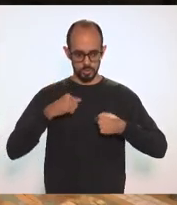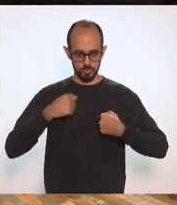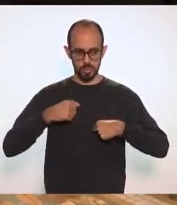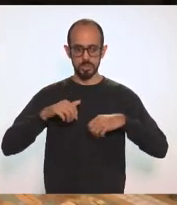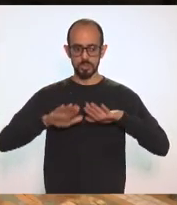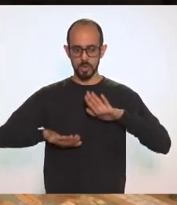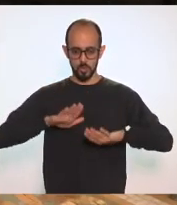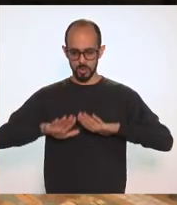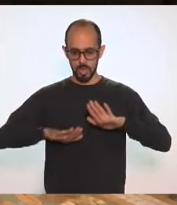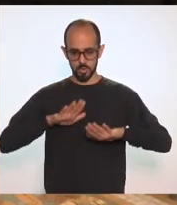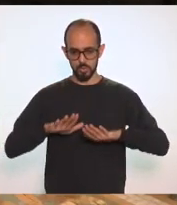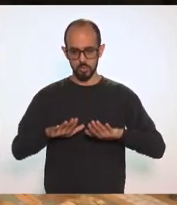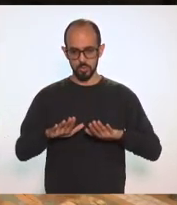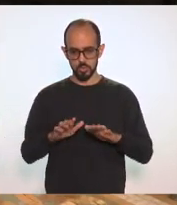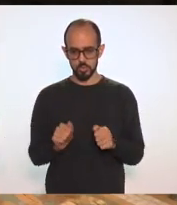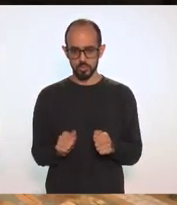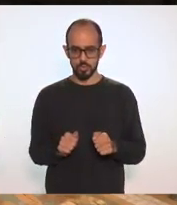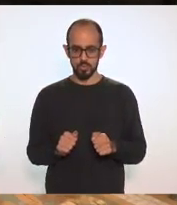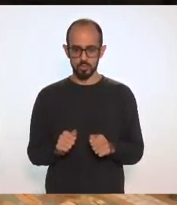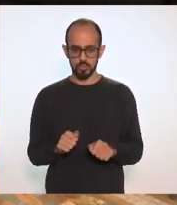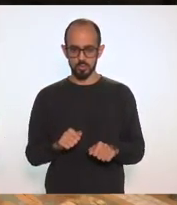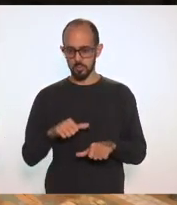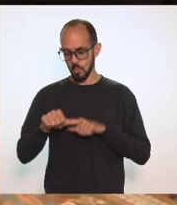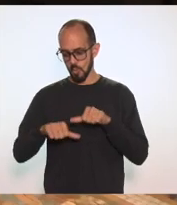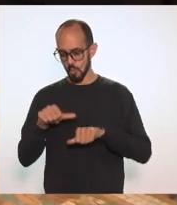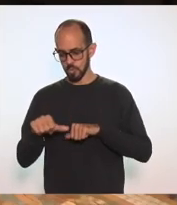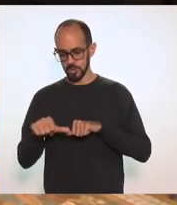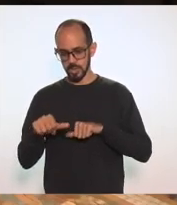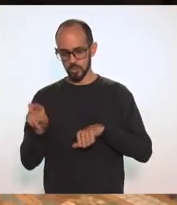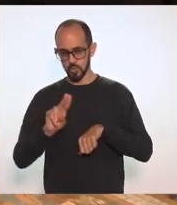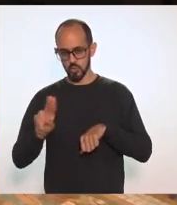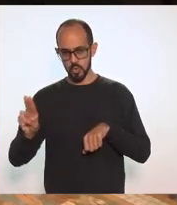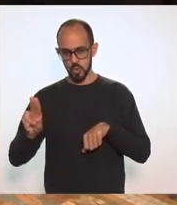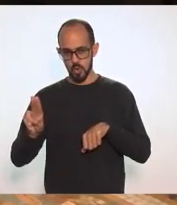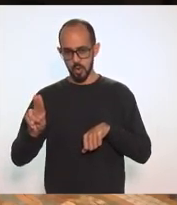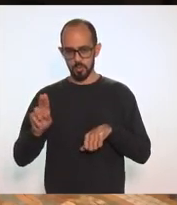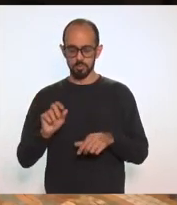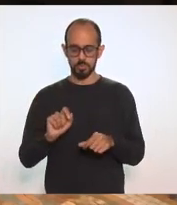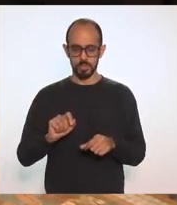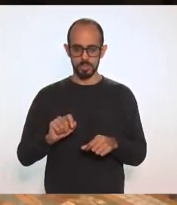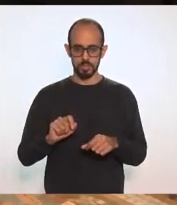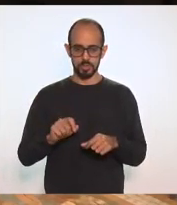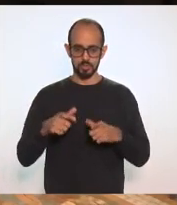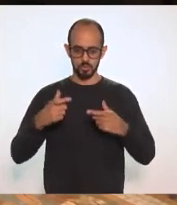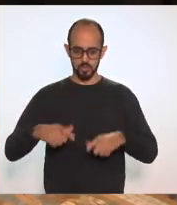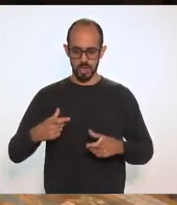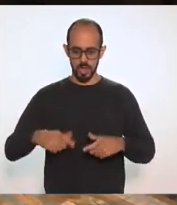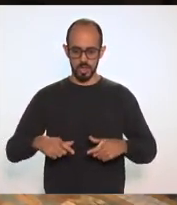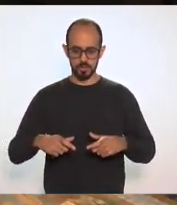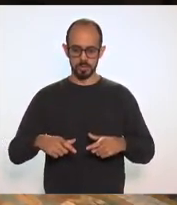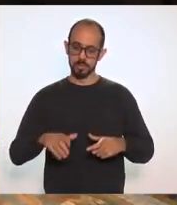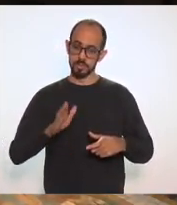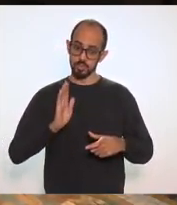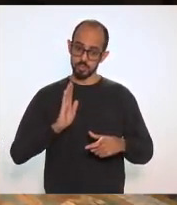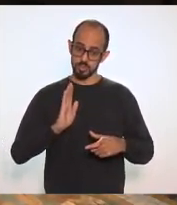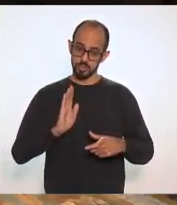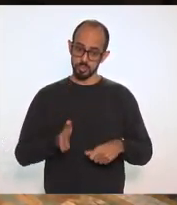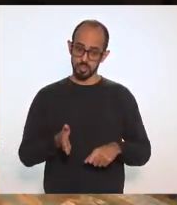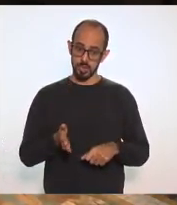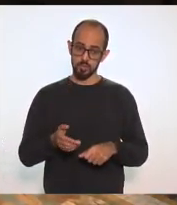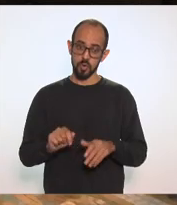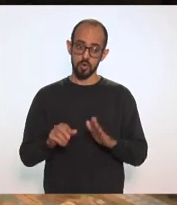nessas colocações, saímos mudando o nome de espaços que foram,